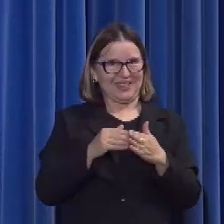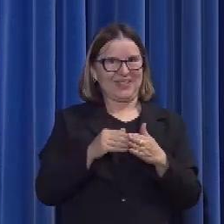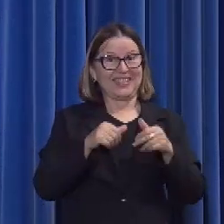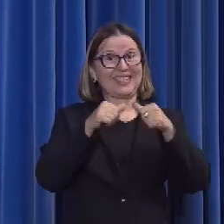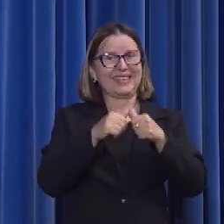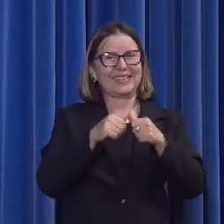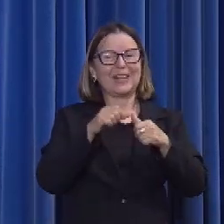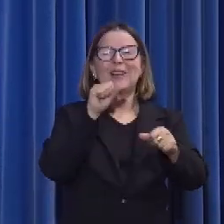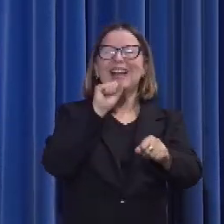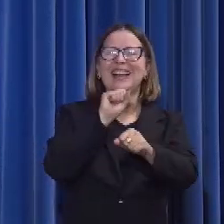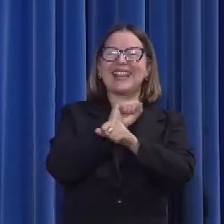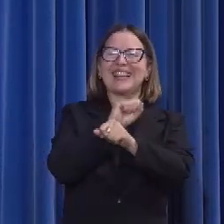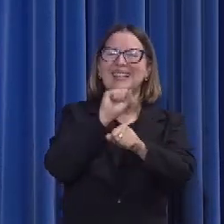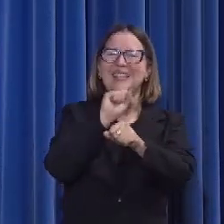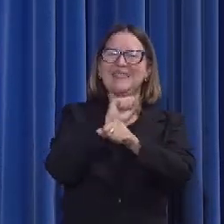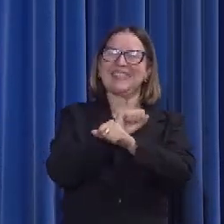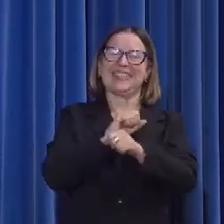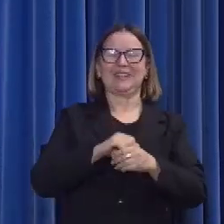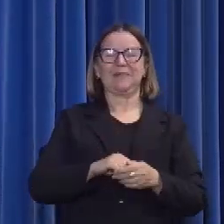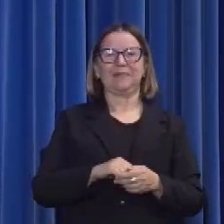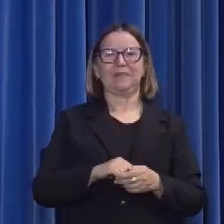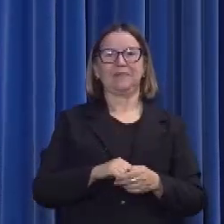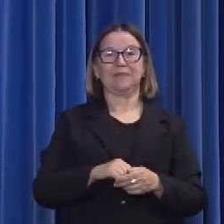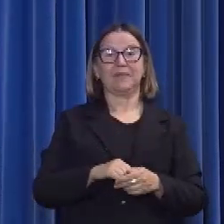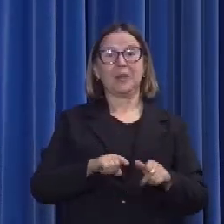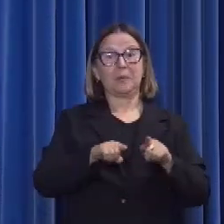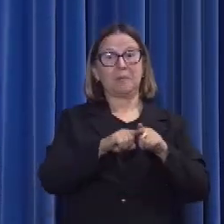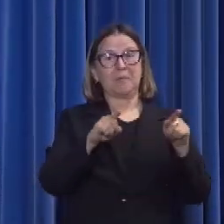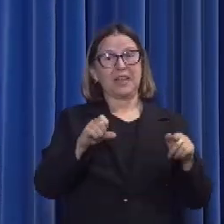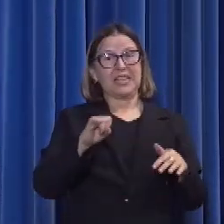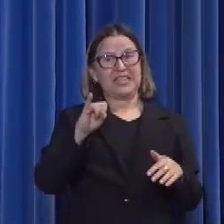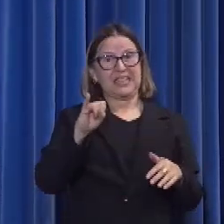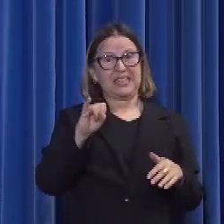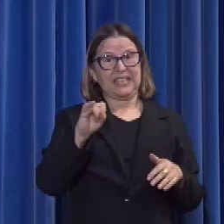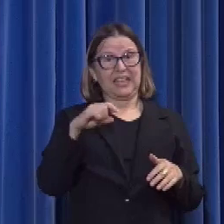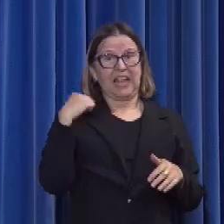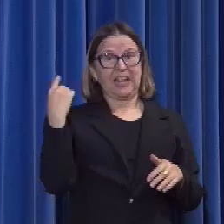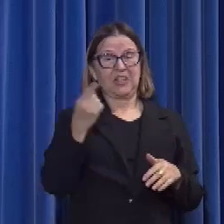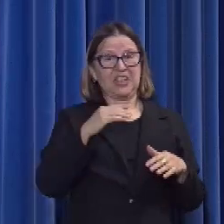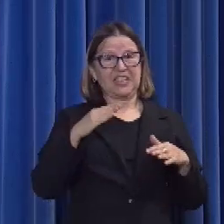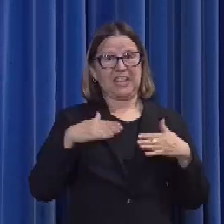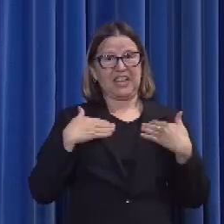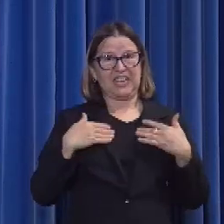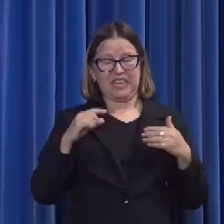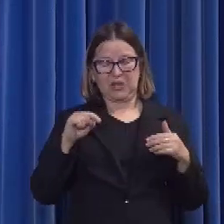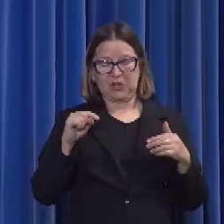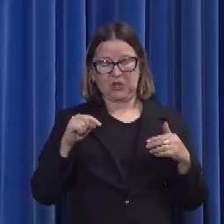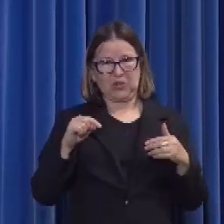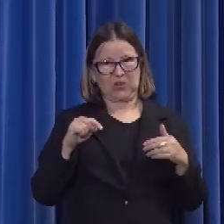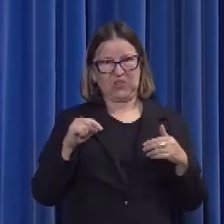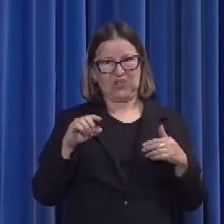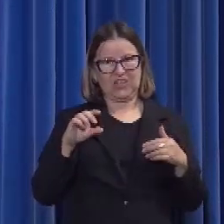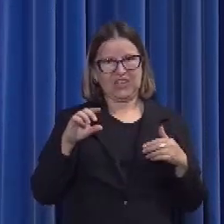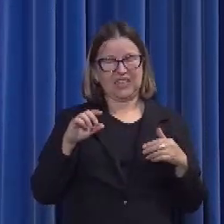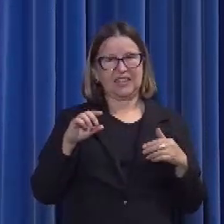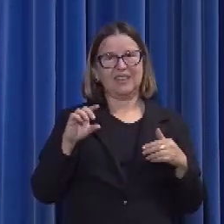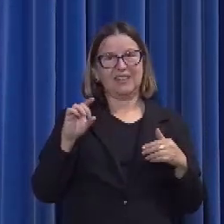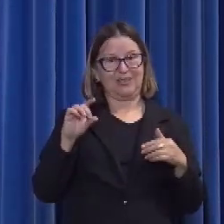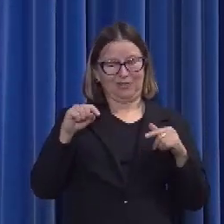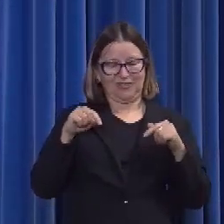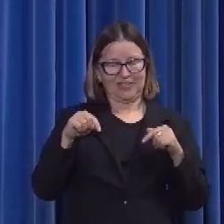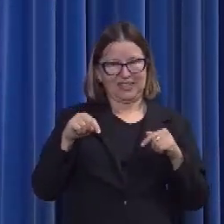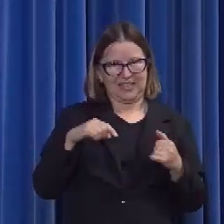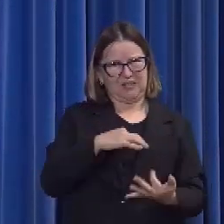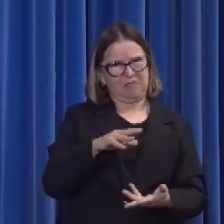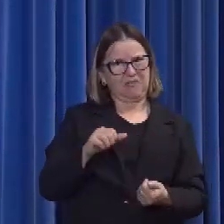Agora, se a nossa alegria está limitada a esse mundo aqui, meus irmãos, a esperança do cristão está